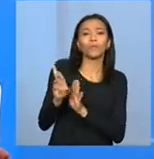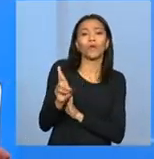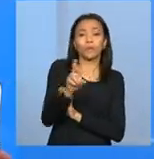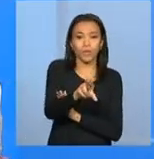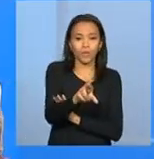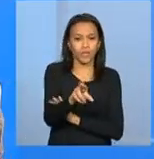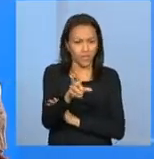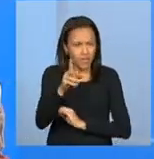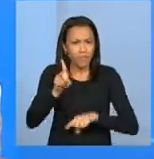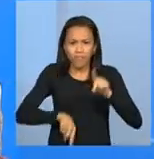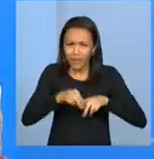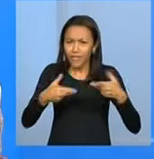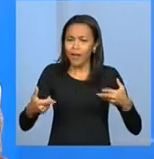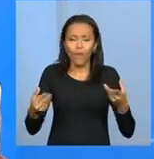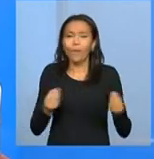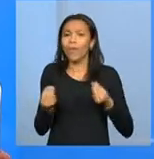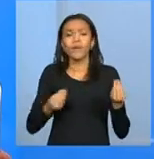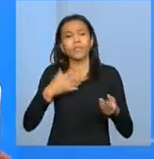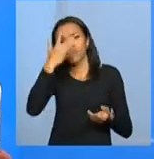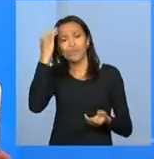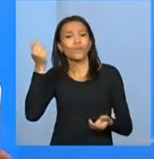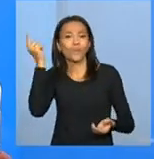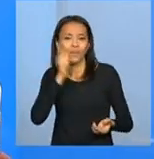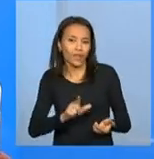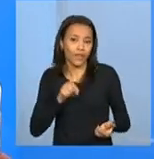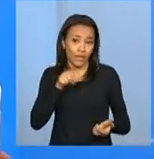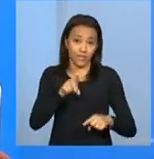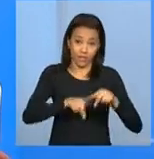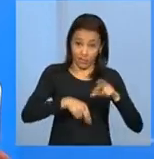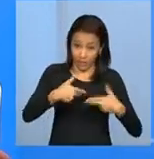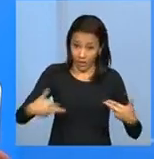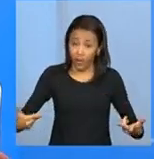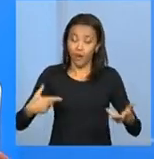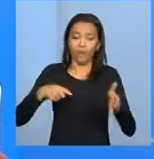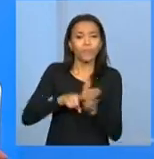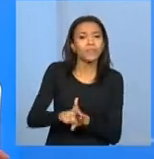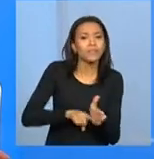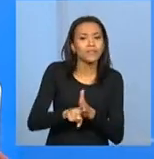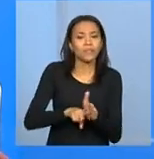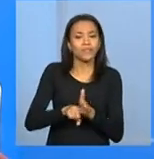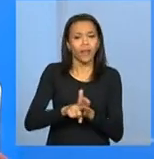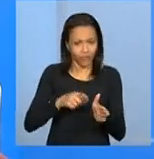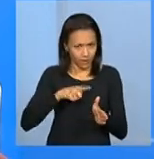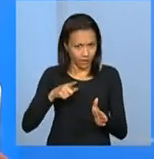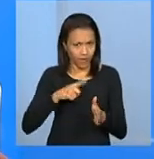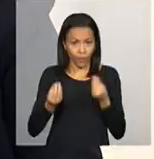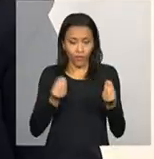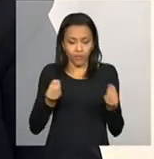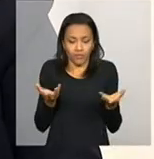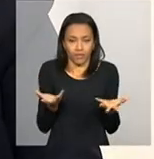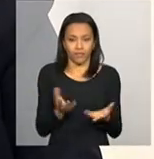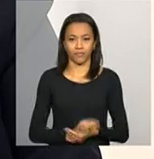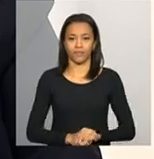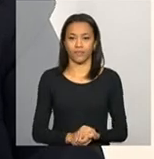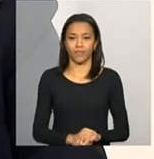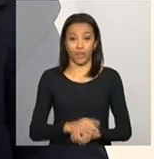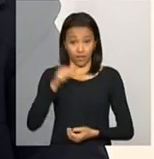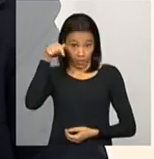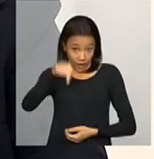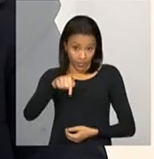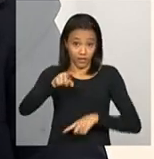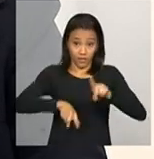esse material. Como é que as pessoas podem acessar, pesquisar? Existe uma forma para isso? Então, esse material